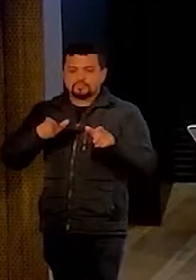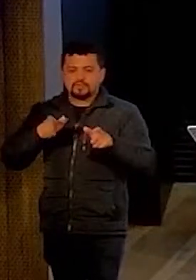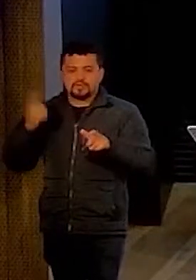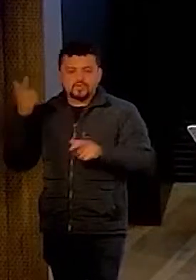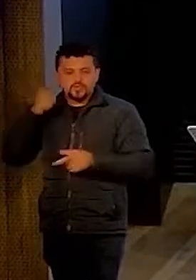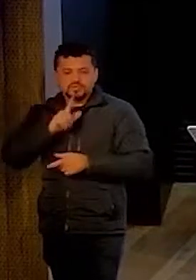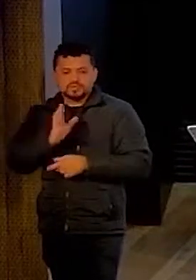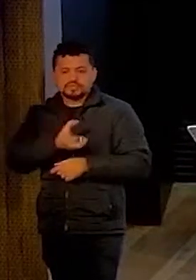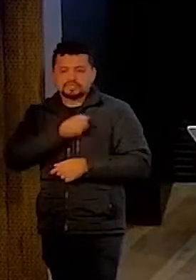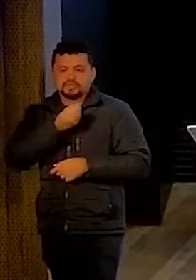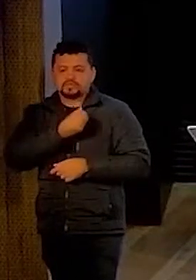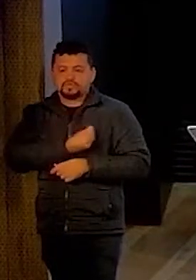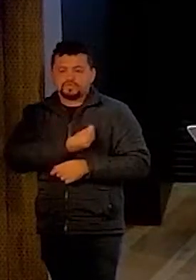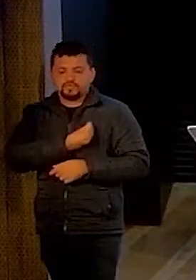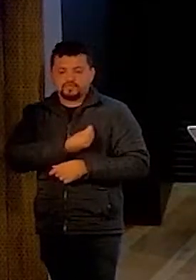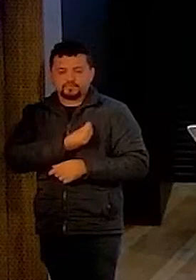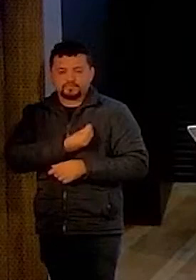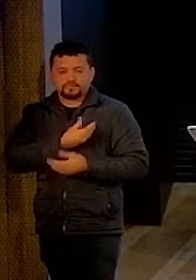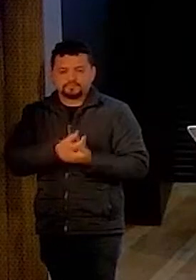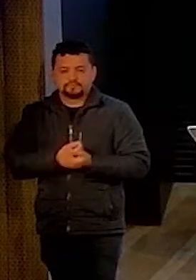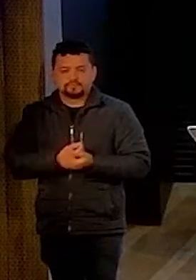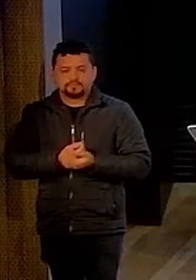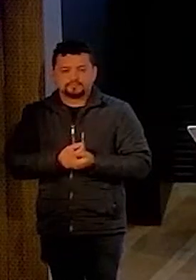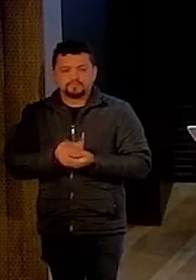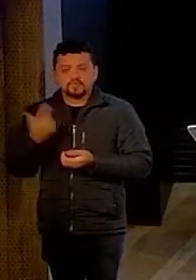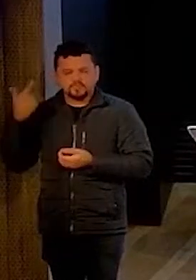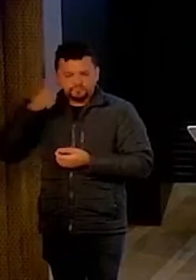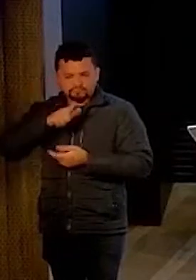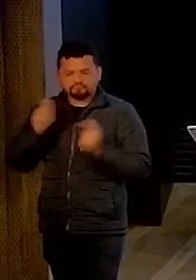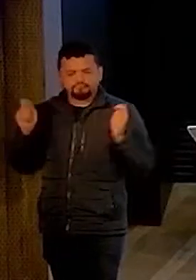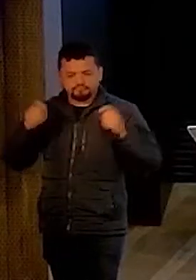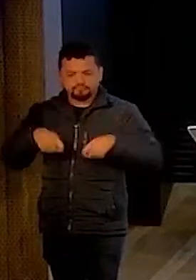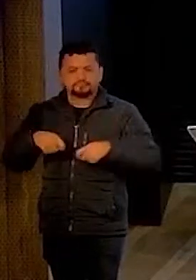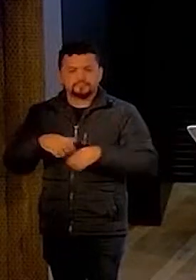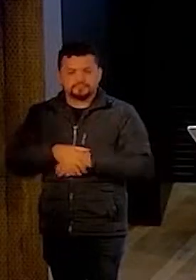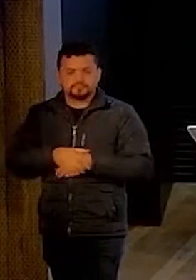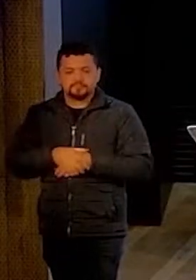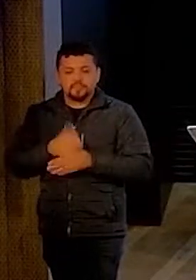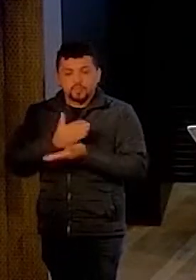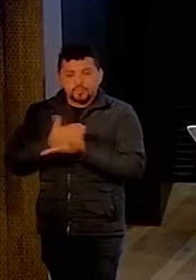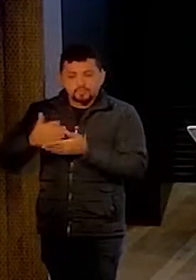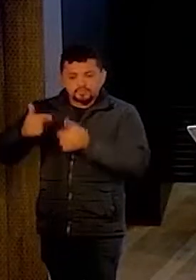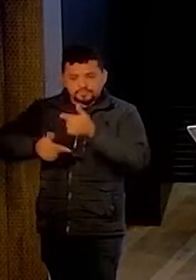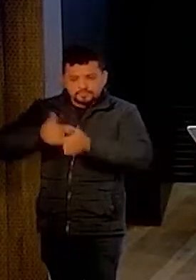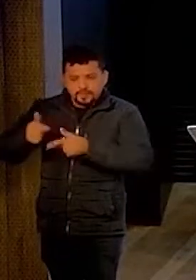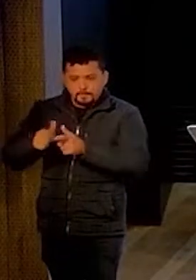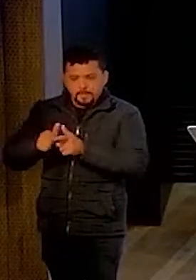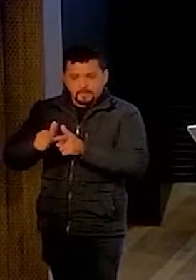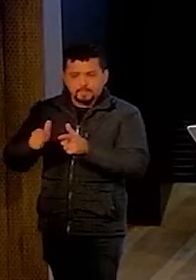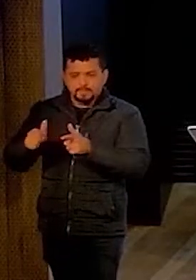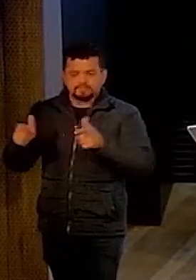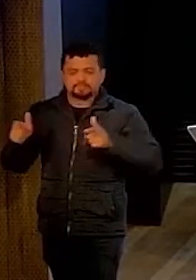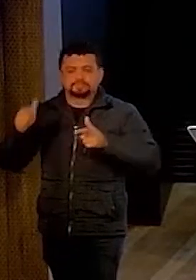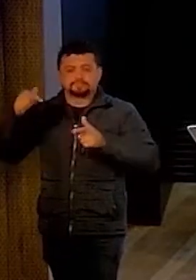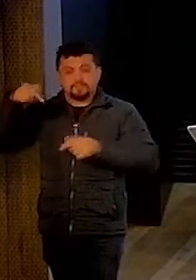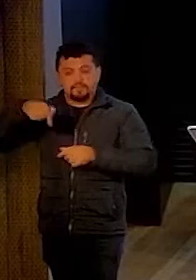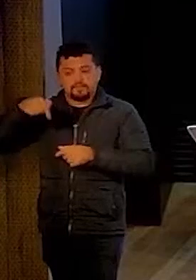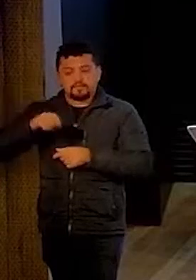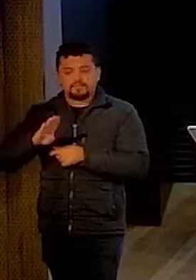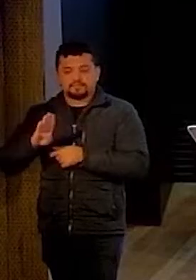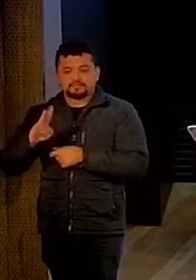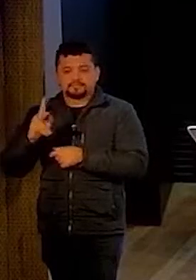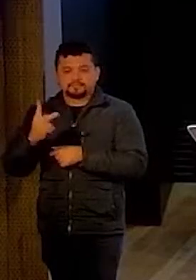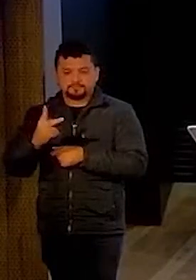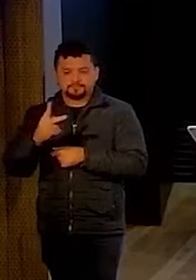mais vidas e assim o fez começamos um trabalho grande aqui em Belo Horizonte